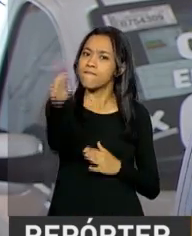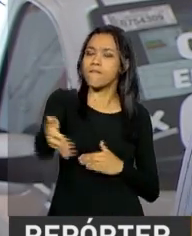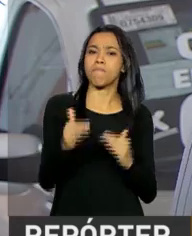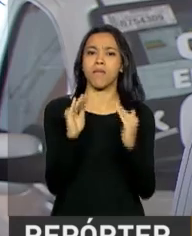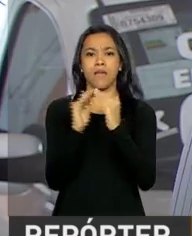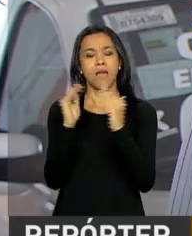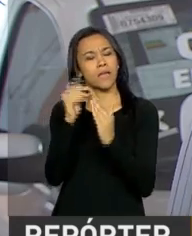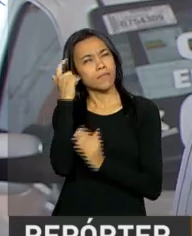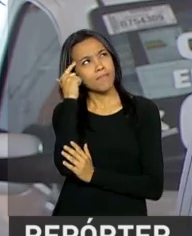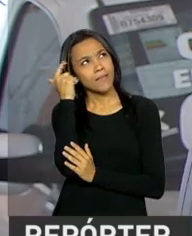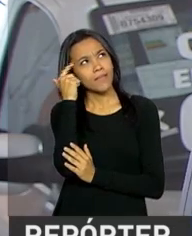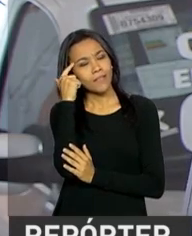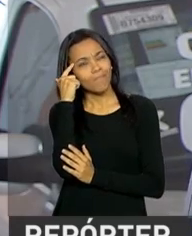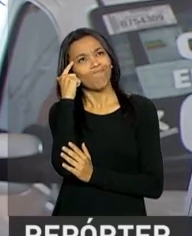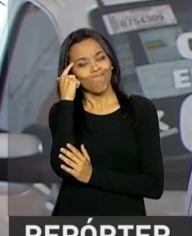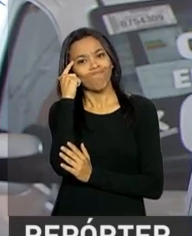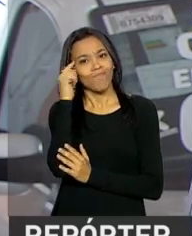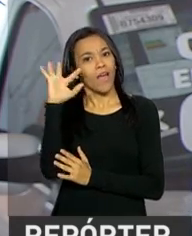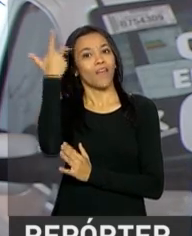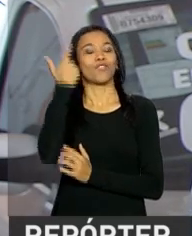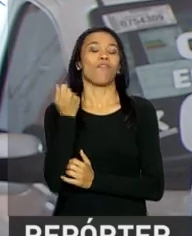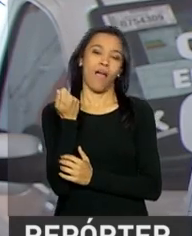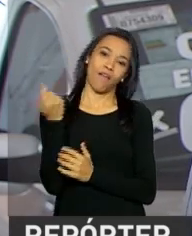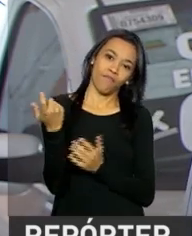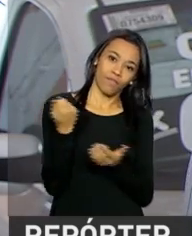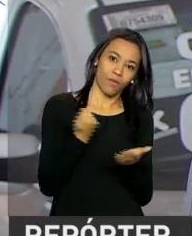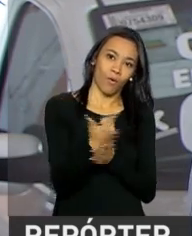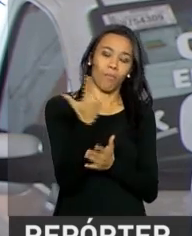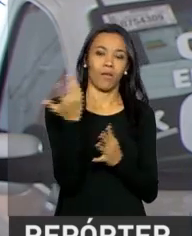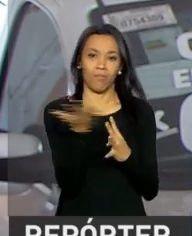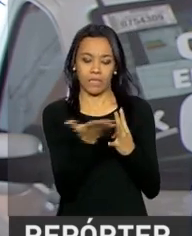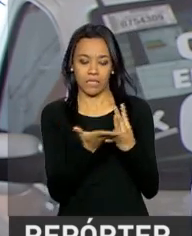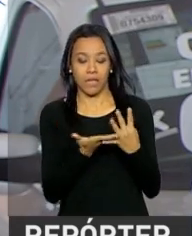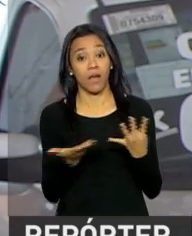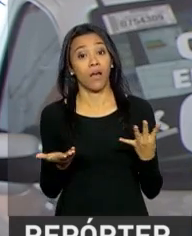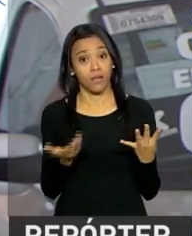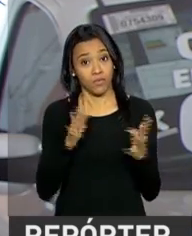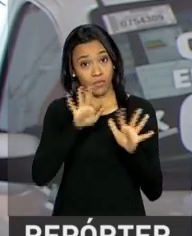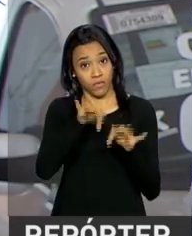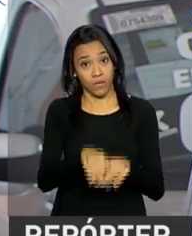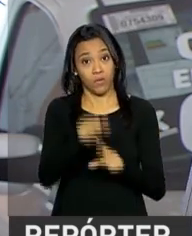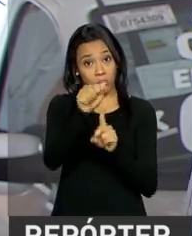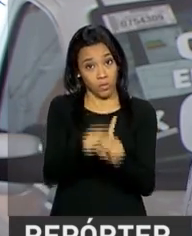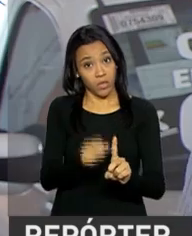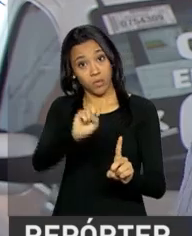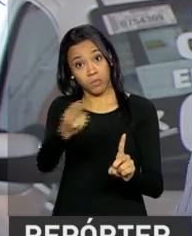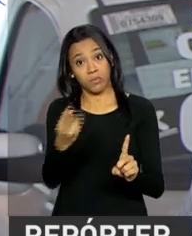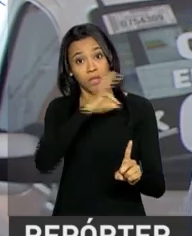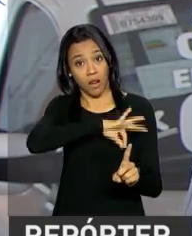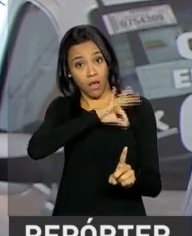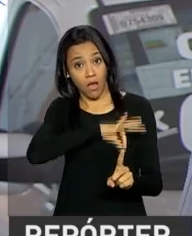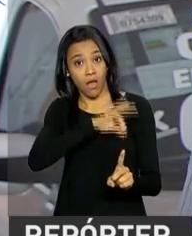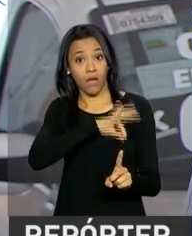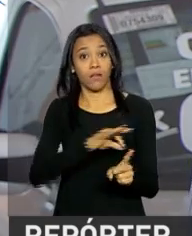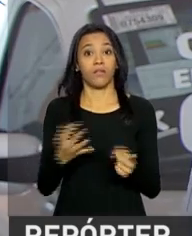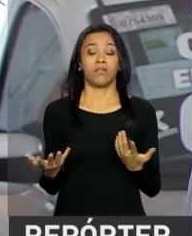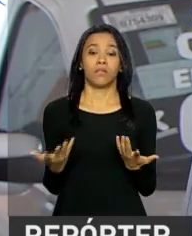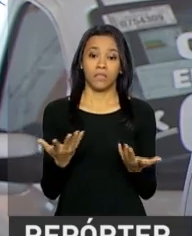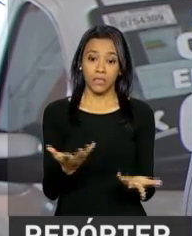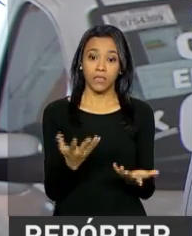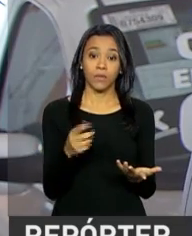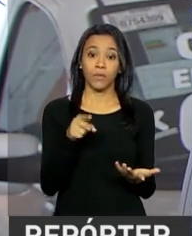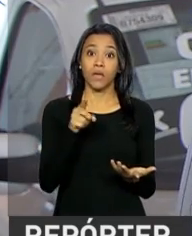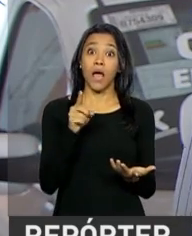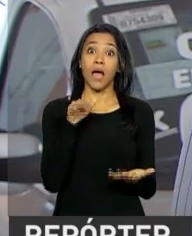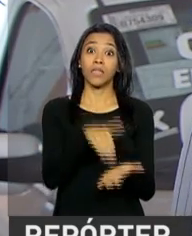aquela pensadinha, às vezes quer ter uma entrada maior e está dependendo do dinheiro, final do mês ou salário, então isso vai puxando até o final